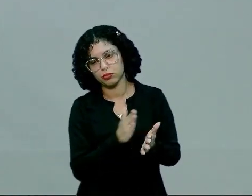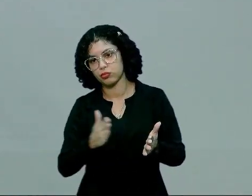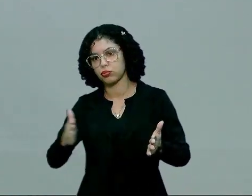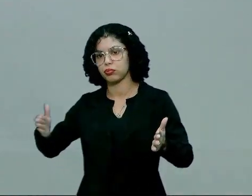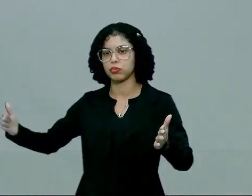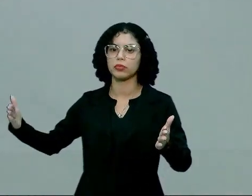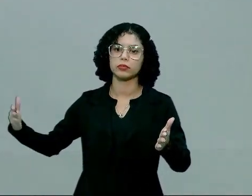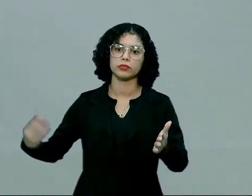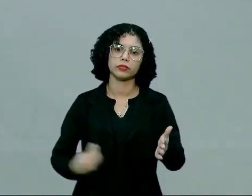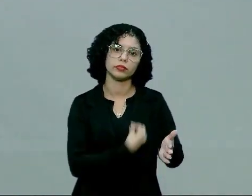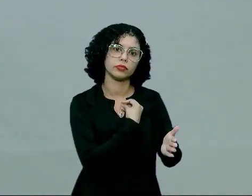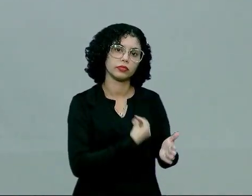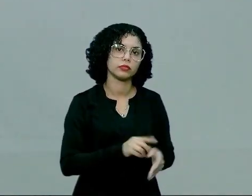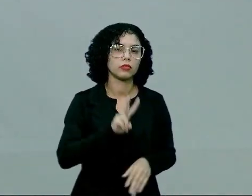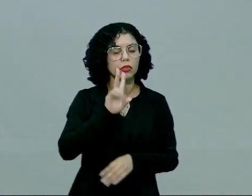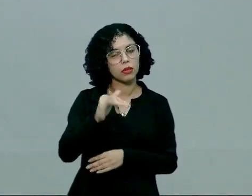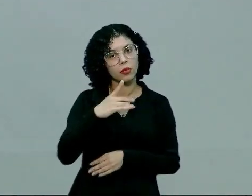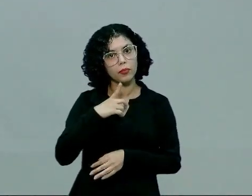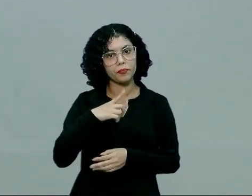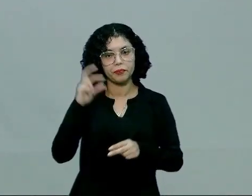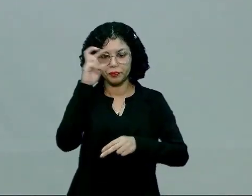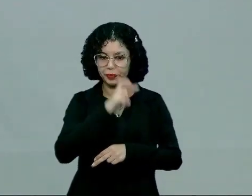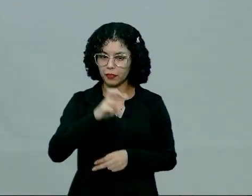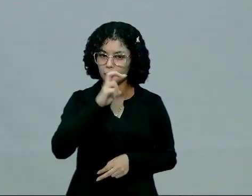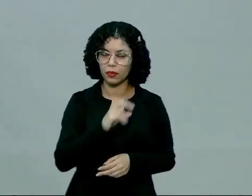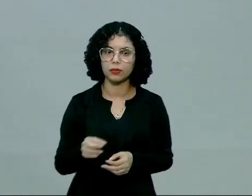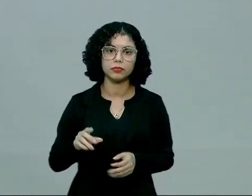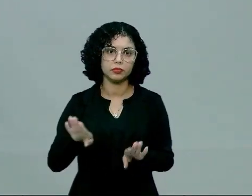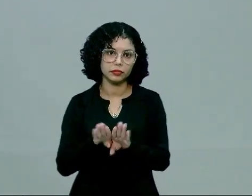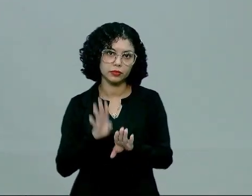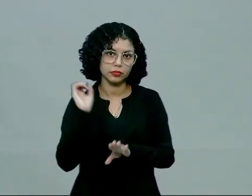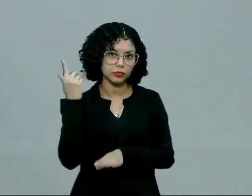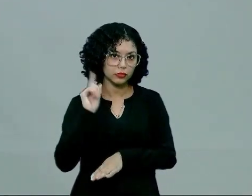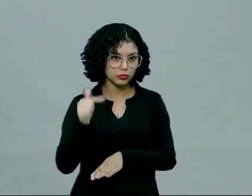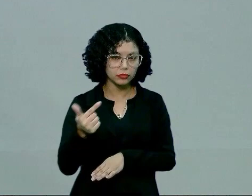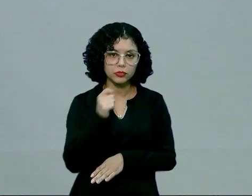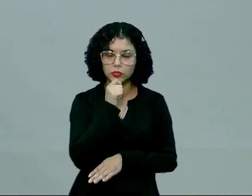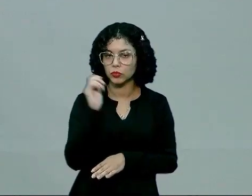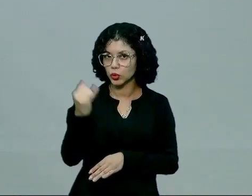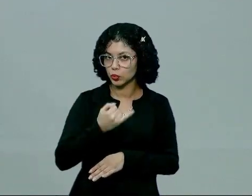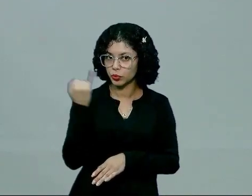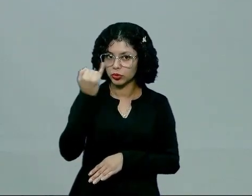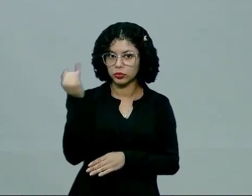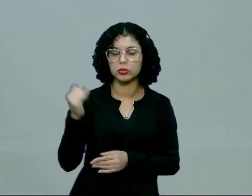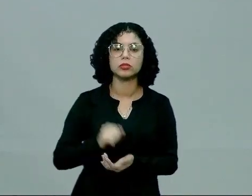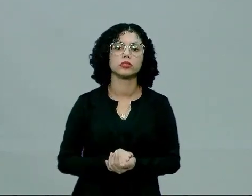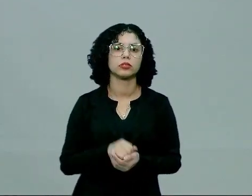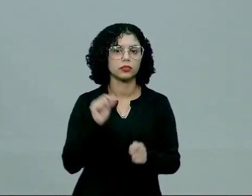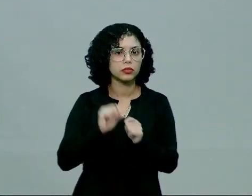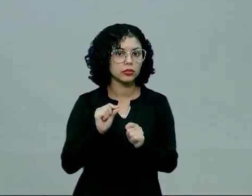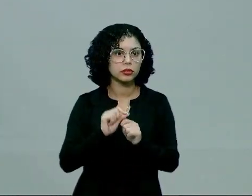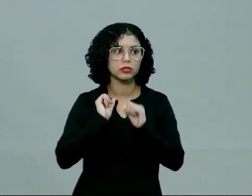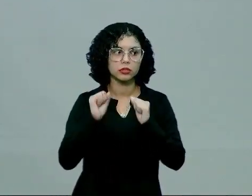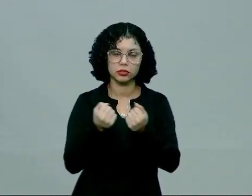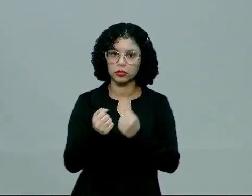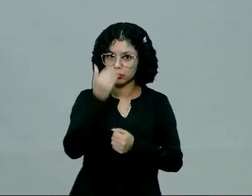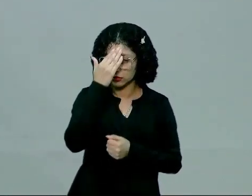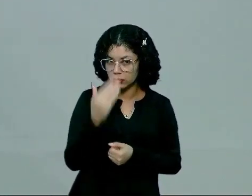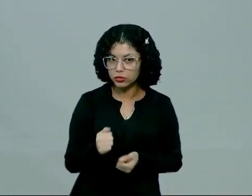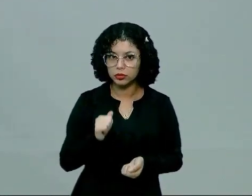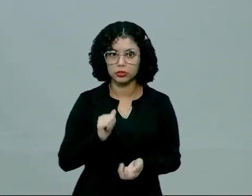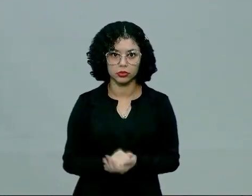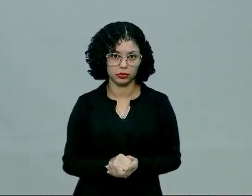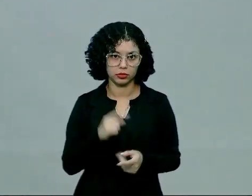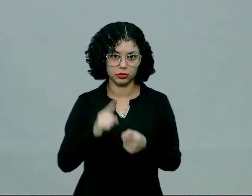a sua jornada de vida que vai ser apenas analisada e examinada naquele dia então é importante e relevante fazer atividade física a gente já sabe que é